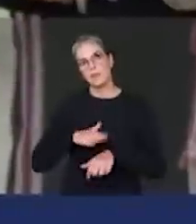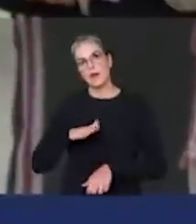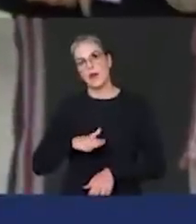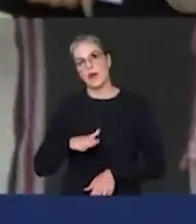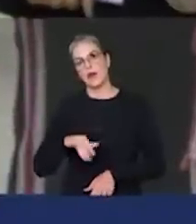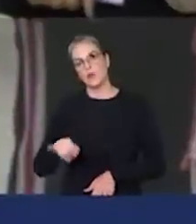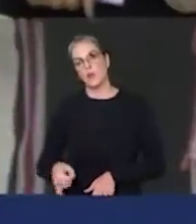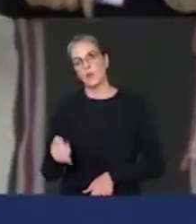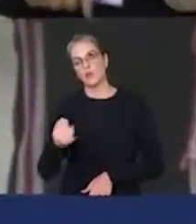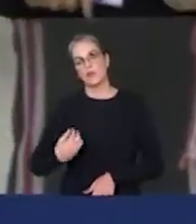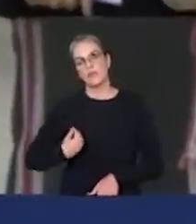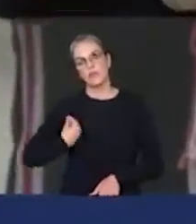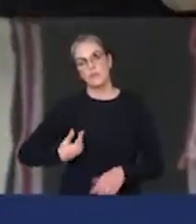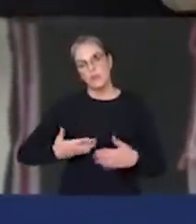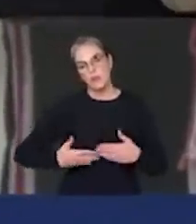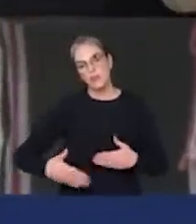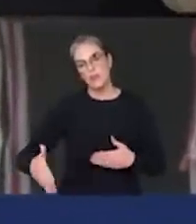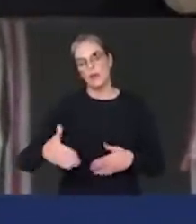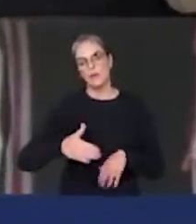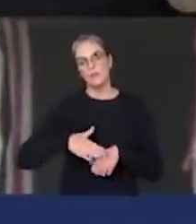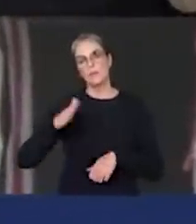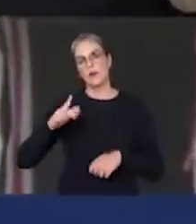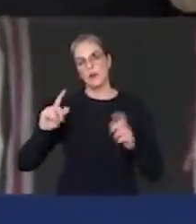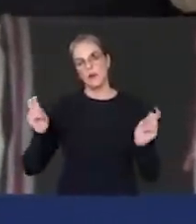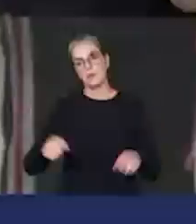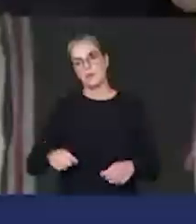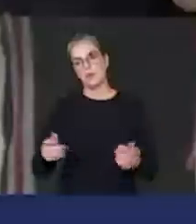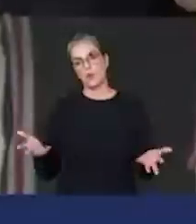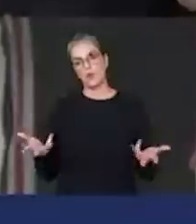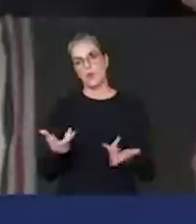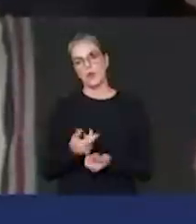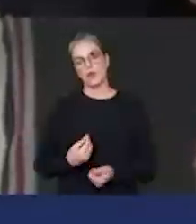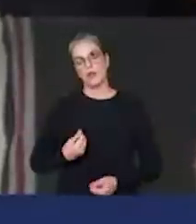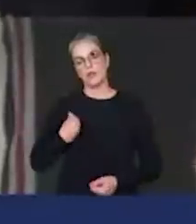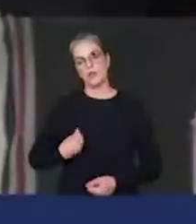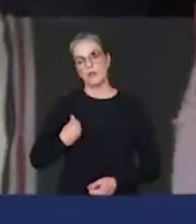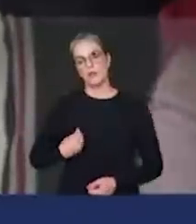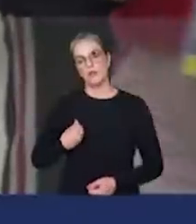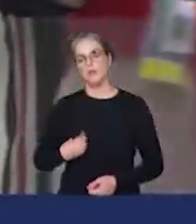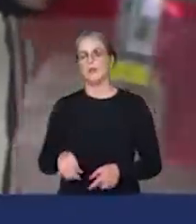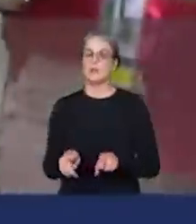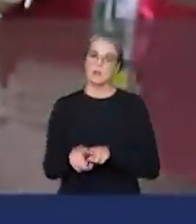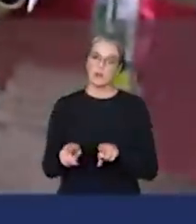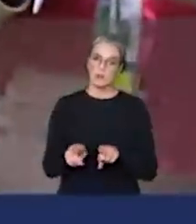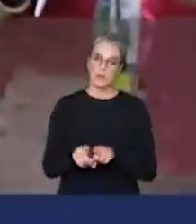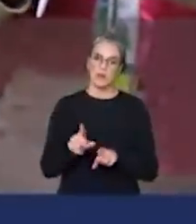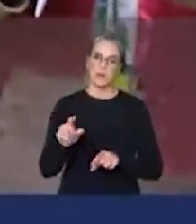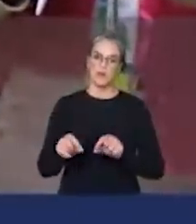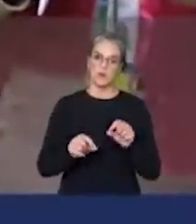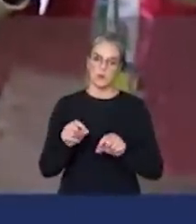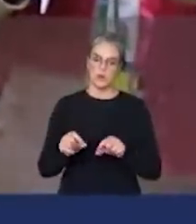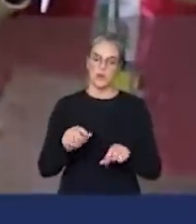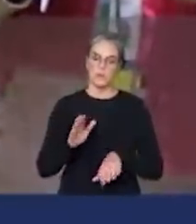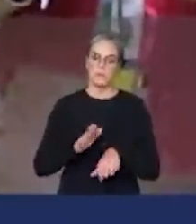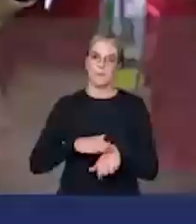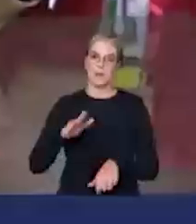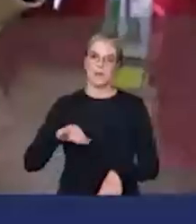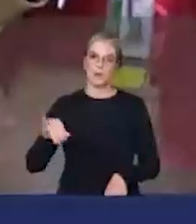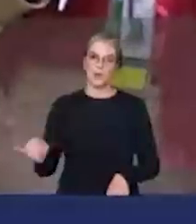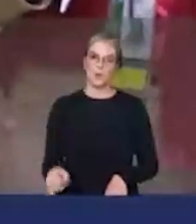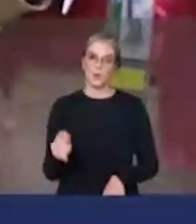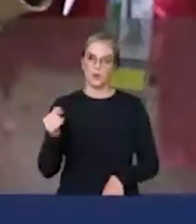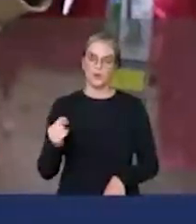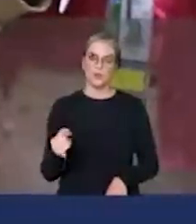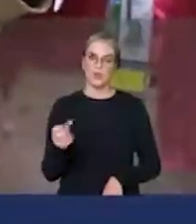viver mais tem mais condições de uma qualidade de vida melhor e outra coisa ter mais chance de